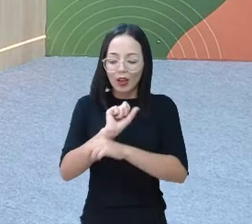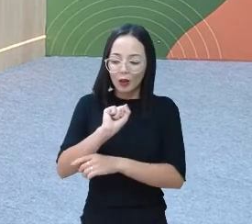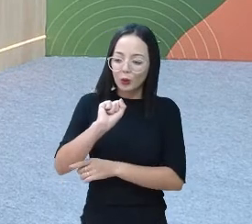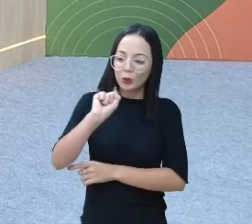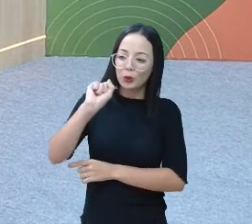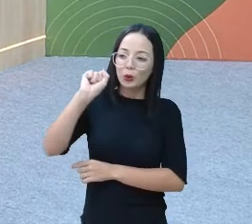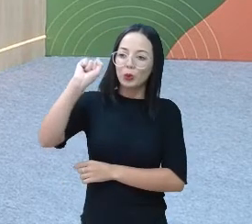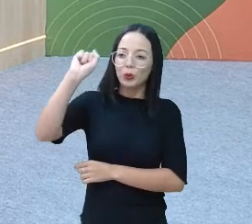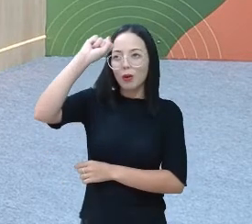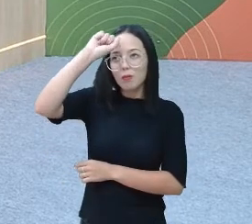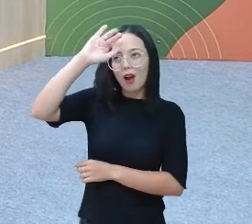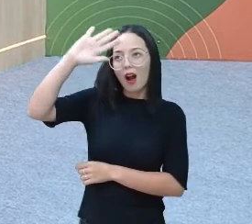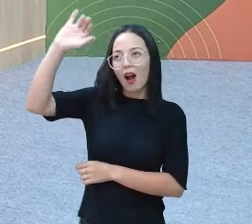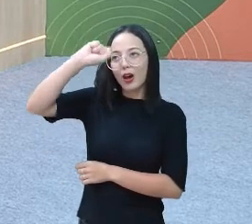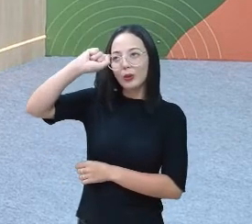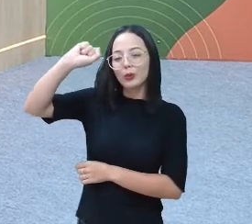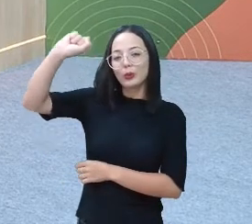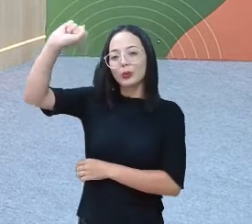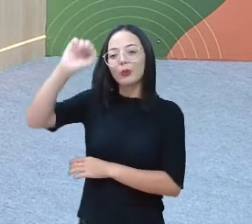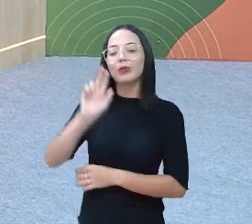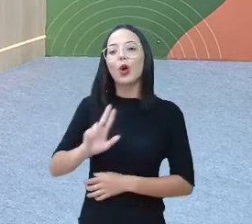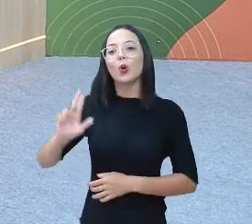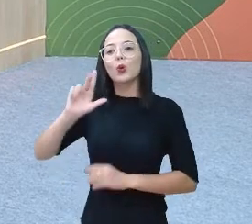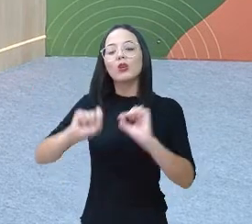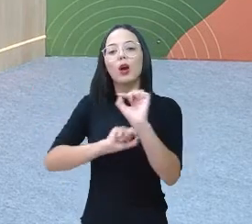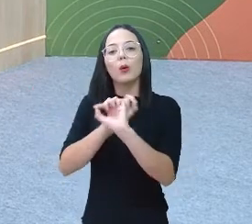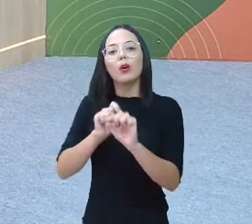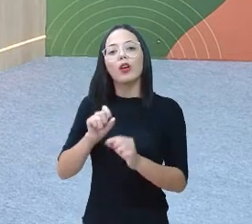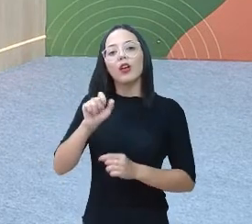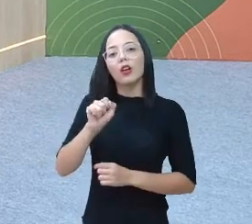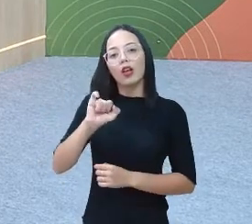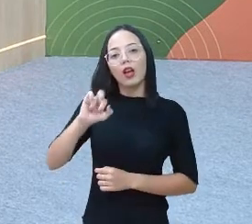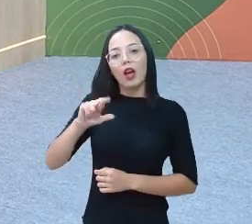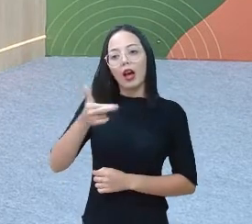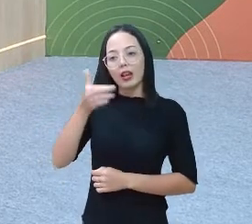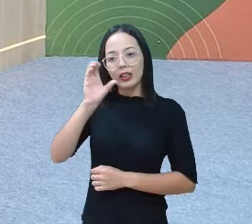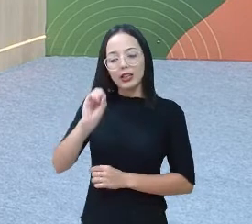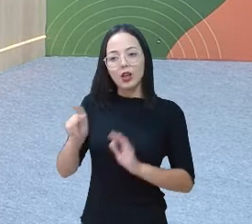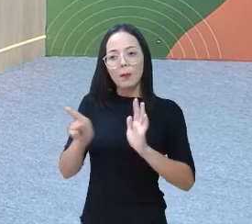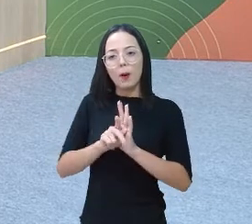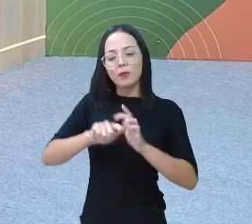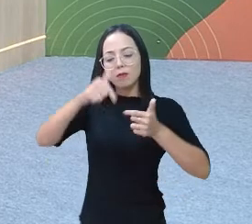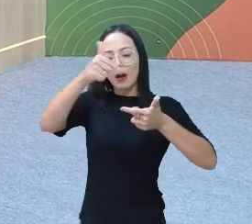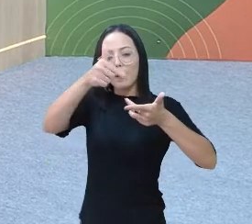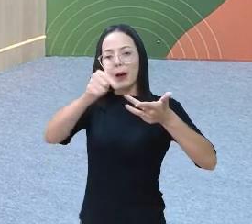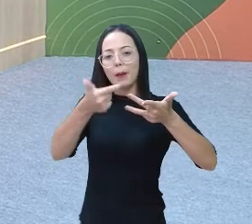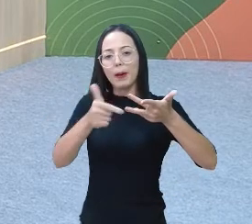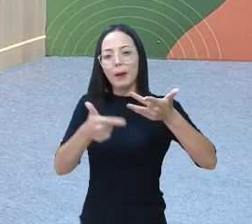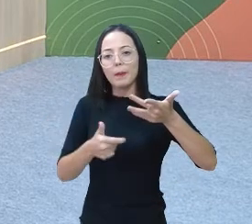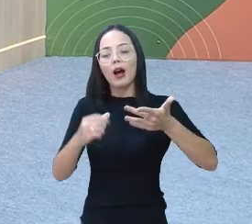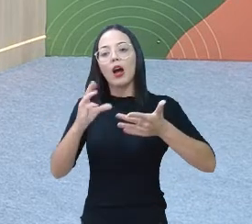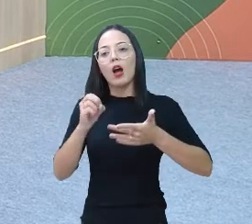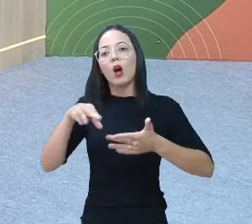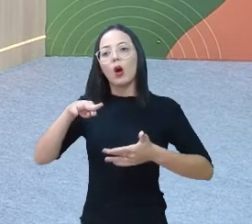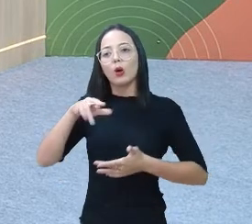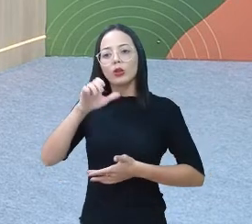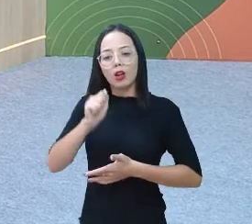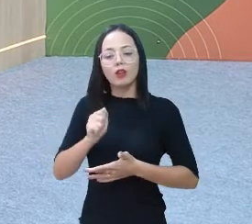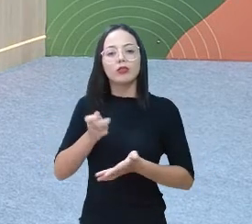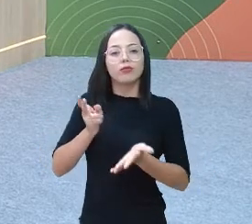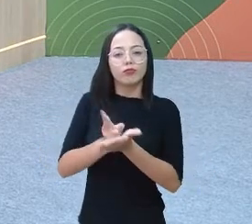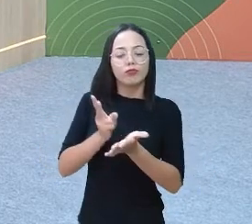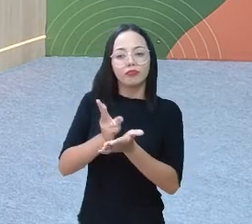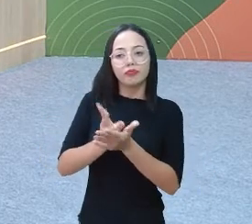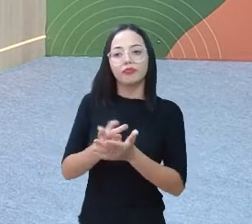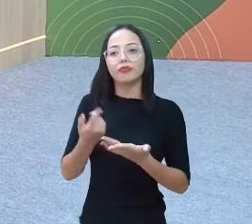S's da minha cabeça. E aí eles usam a aliteração, que é essa repetição da consoante insistentemente.